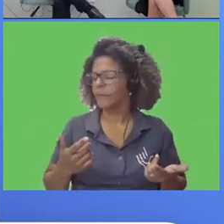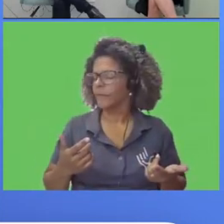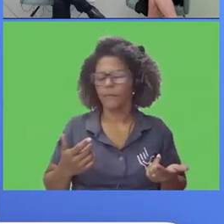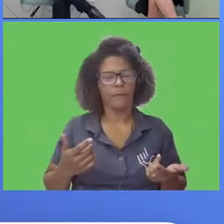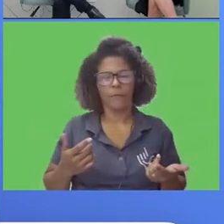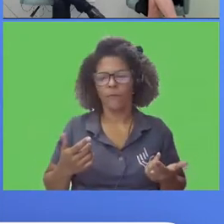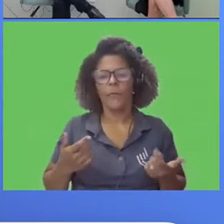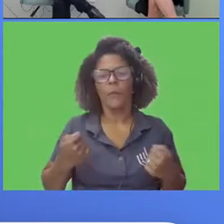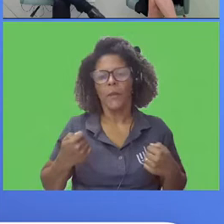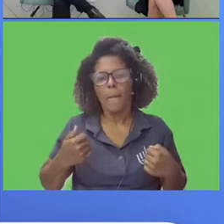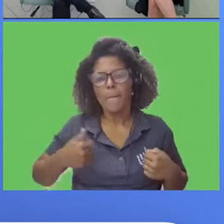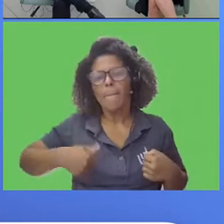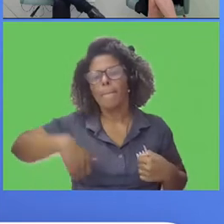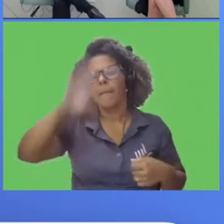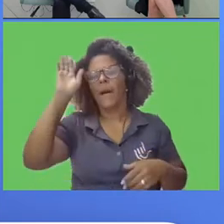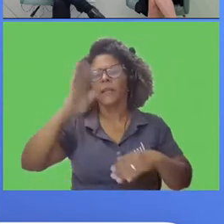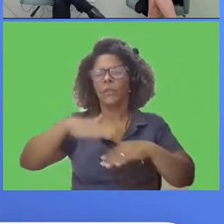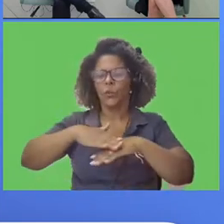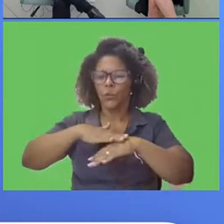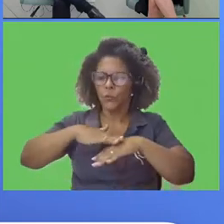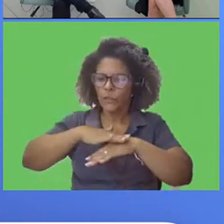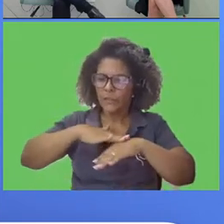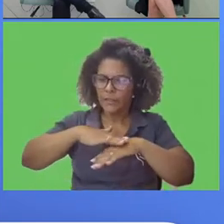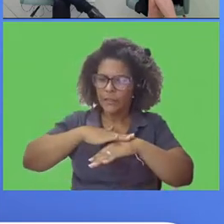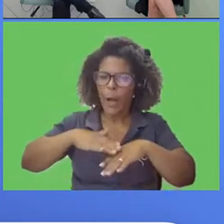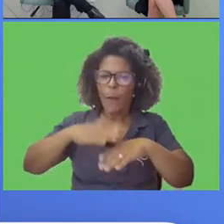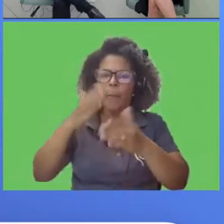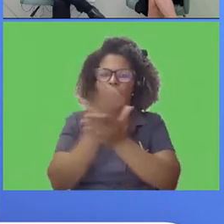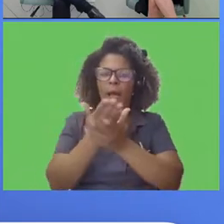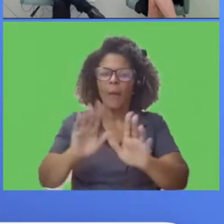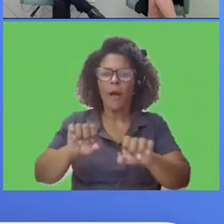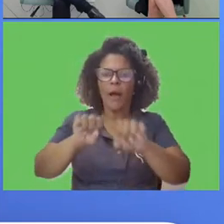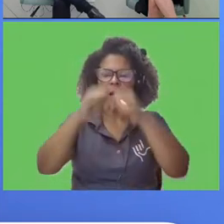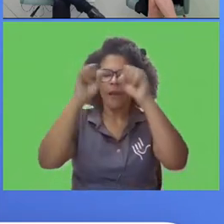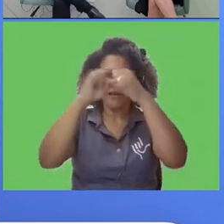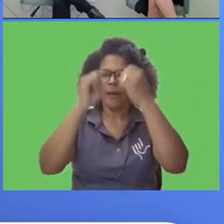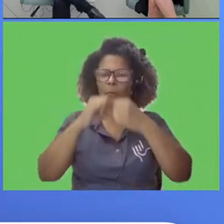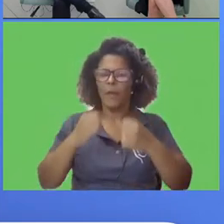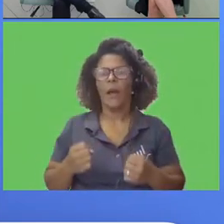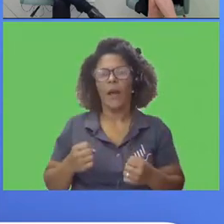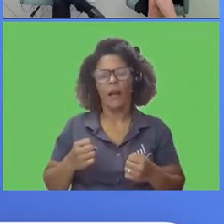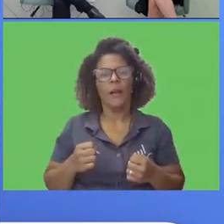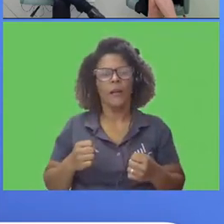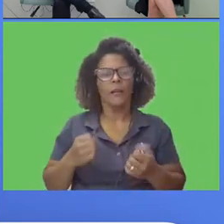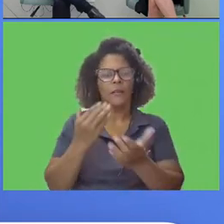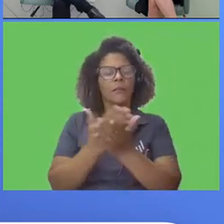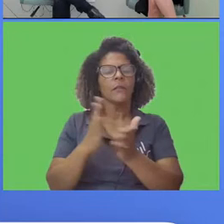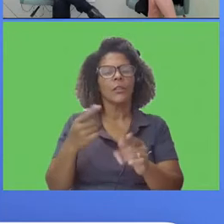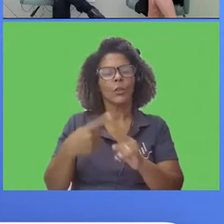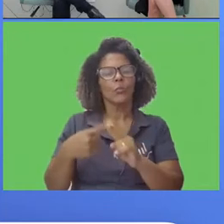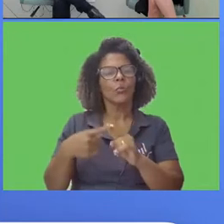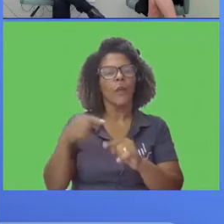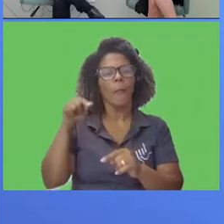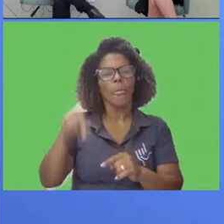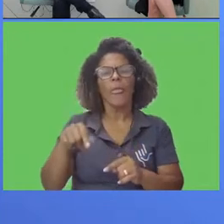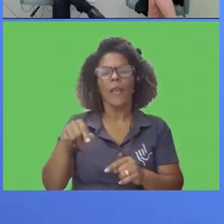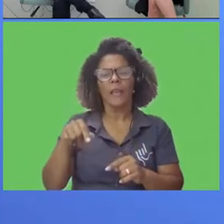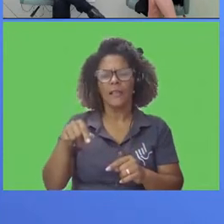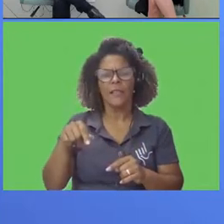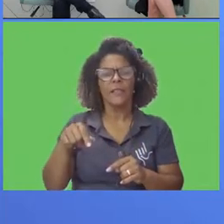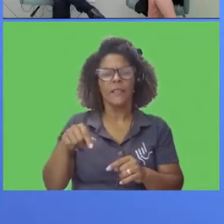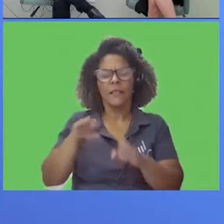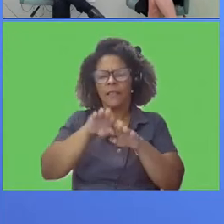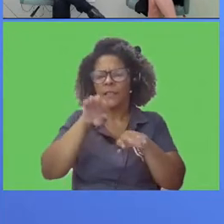conversar sobre isso para a gente quebrar esses valores e implodir mesmo essas ideias que, às vezes, a